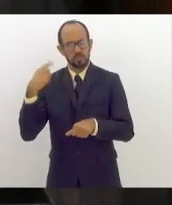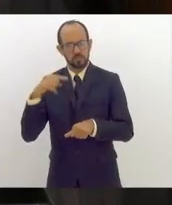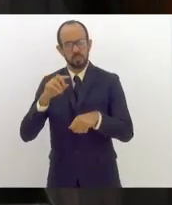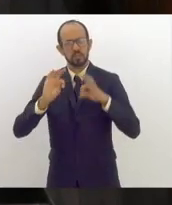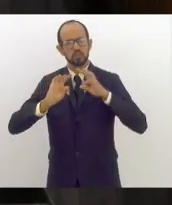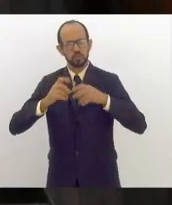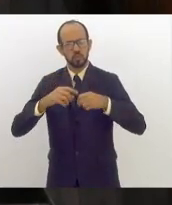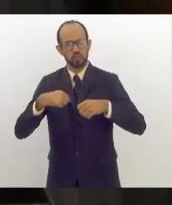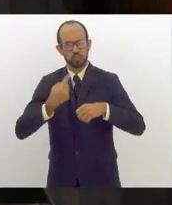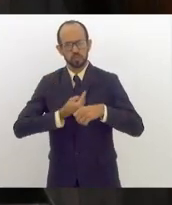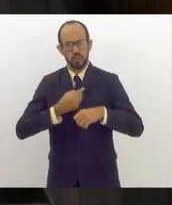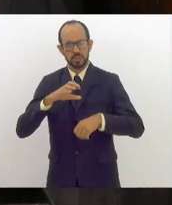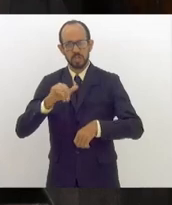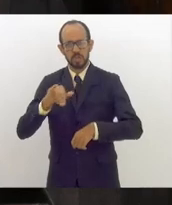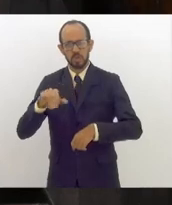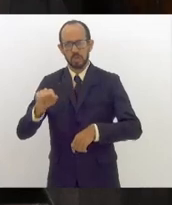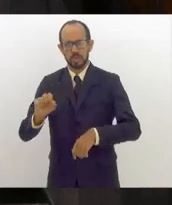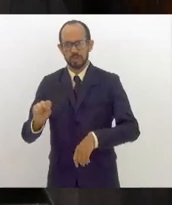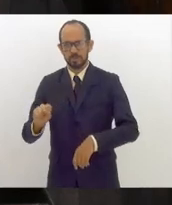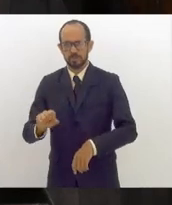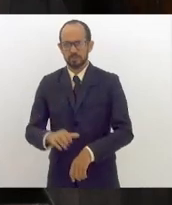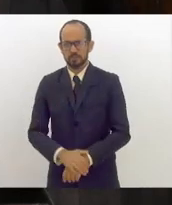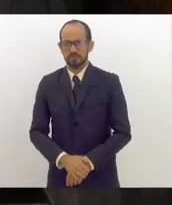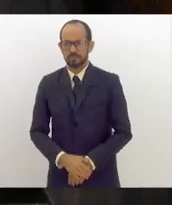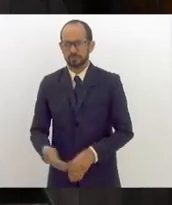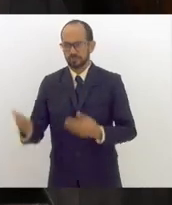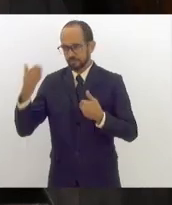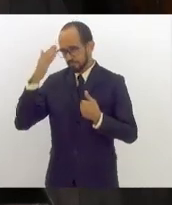cariocas obrigado